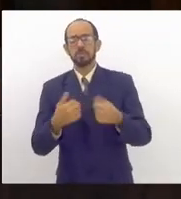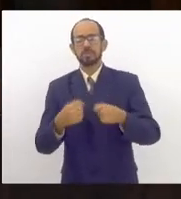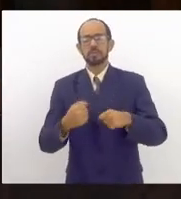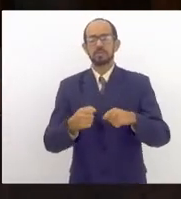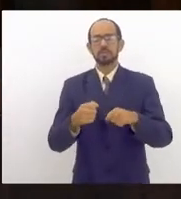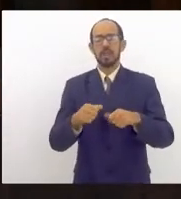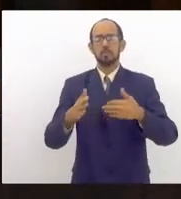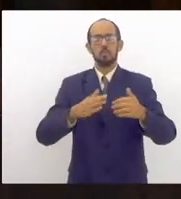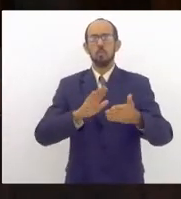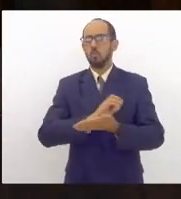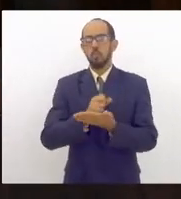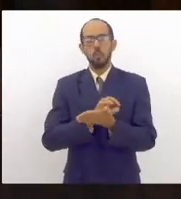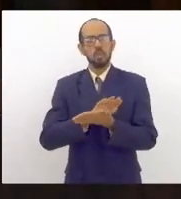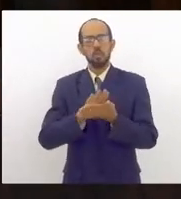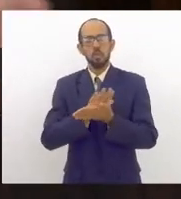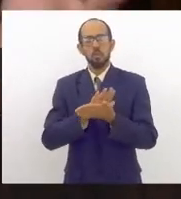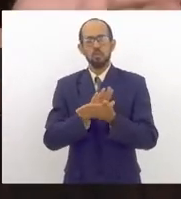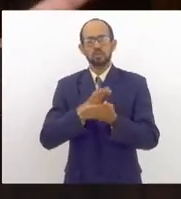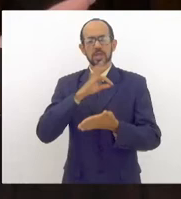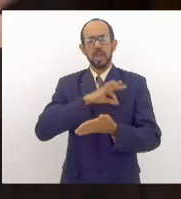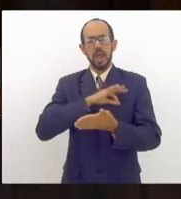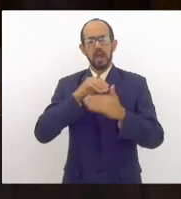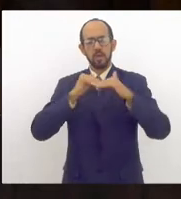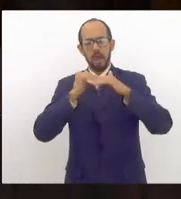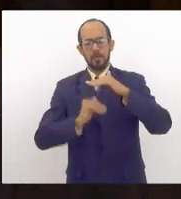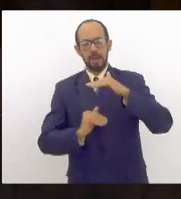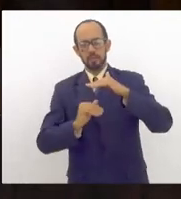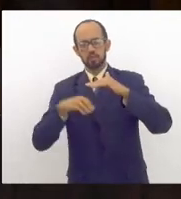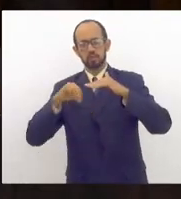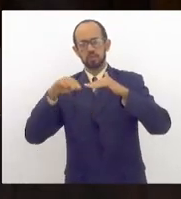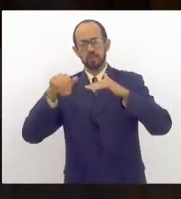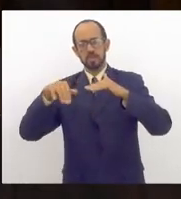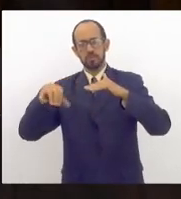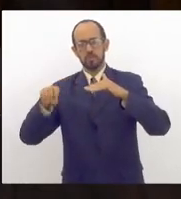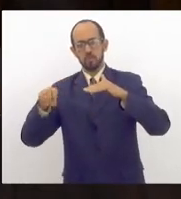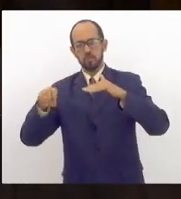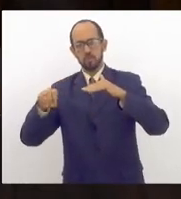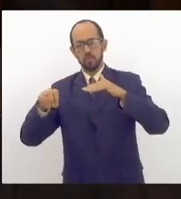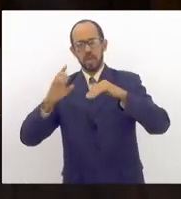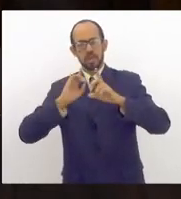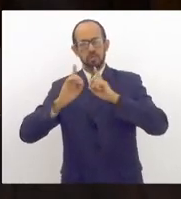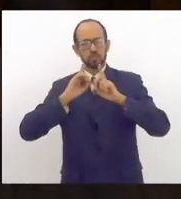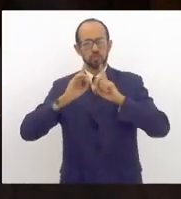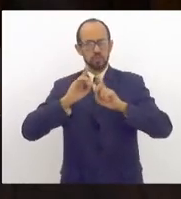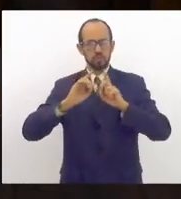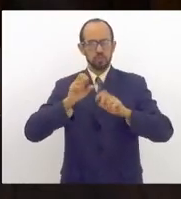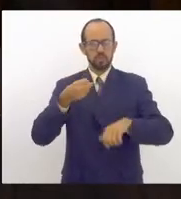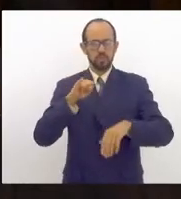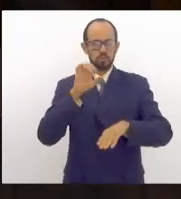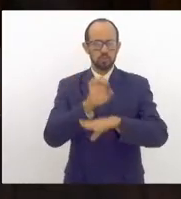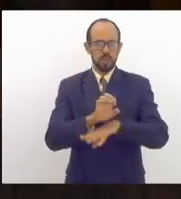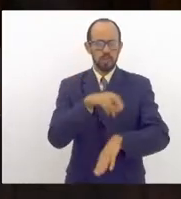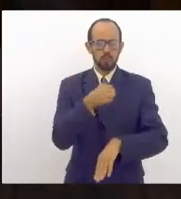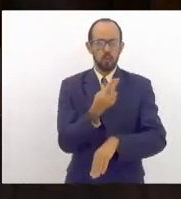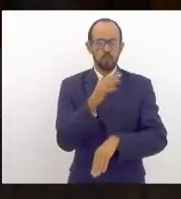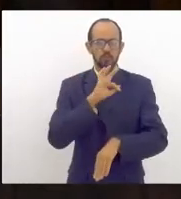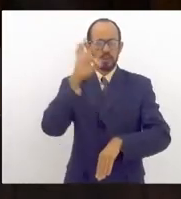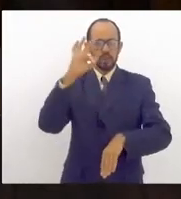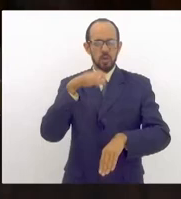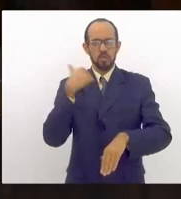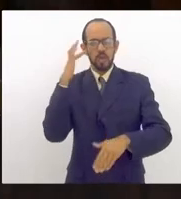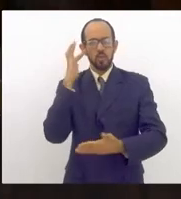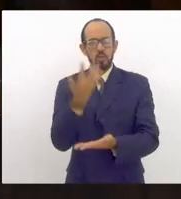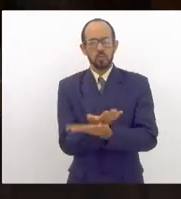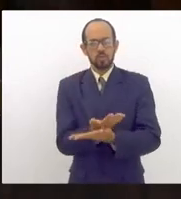piso nenhuma salário abaixo do mínimo e aí começou a discussão de qual era a referência era o Estadual Federal e a gente chegou a conclusão